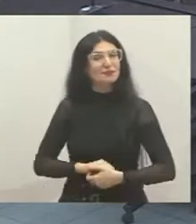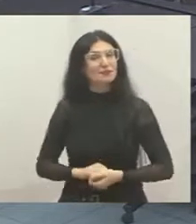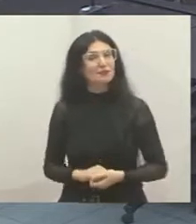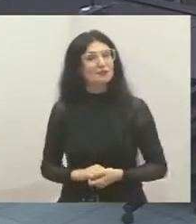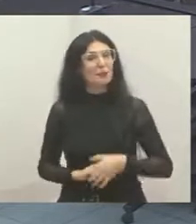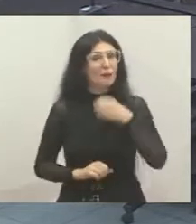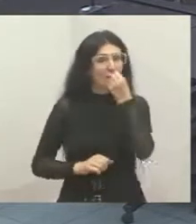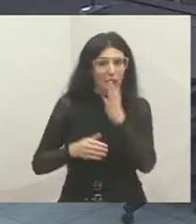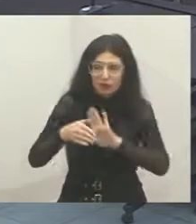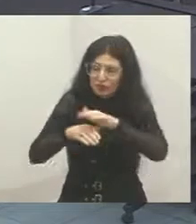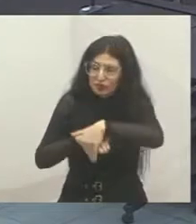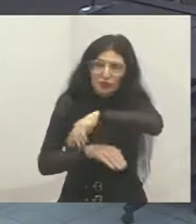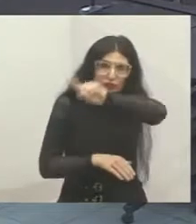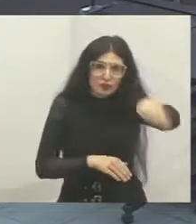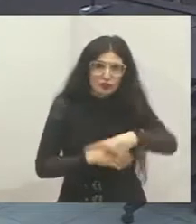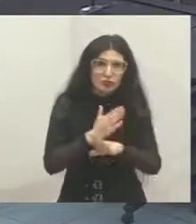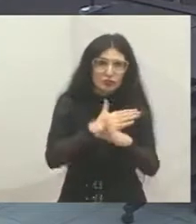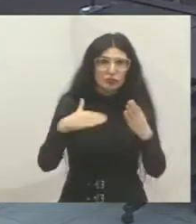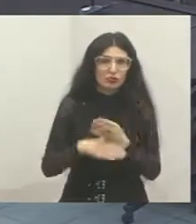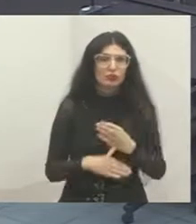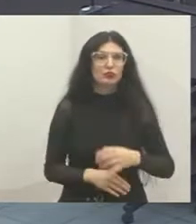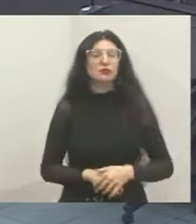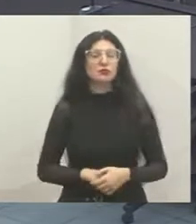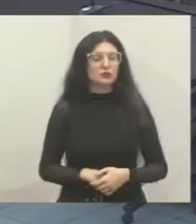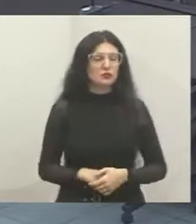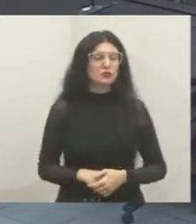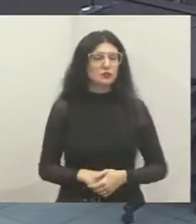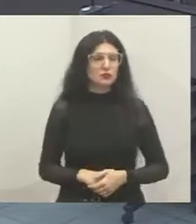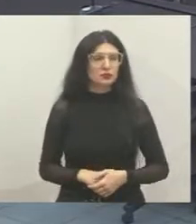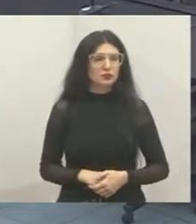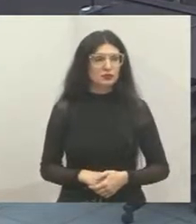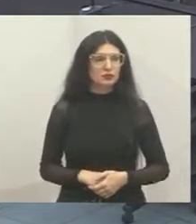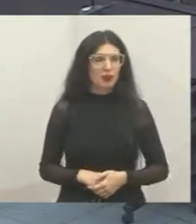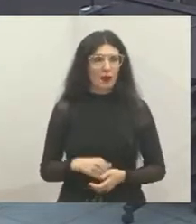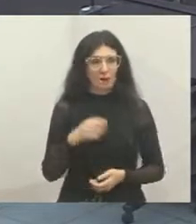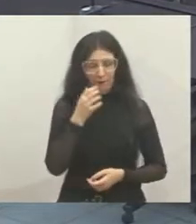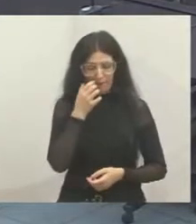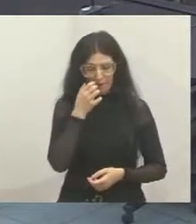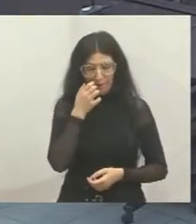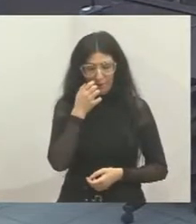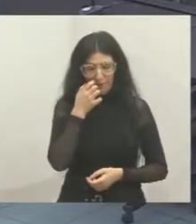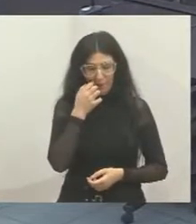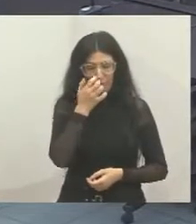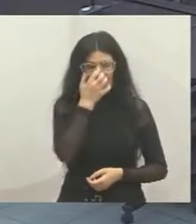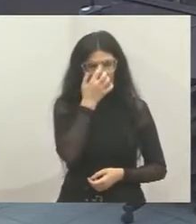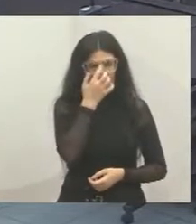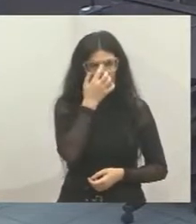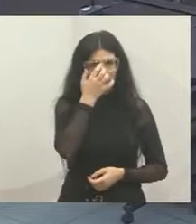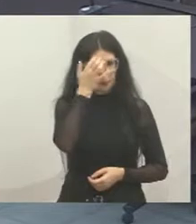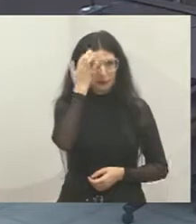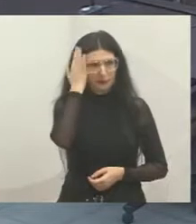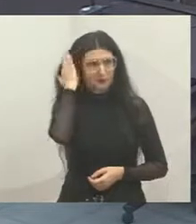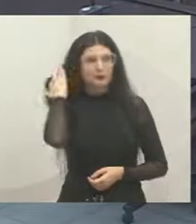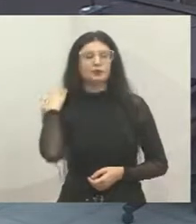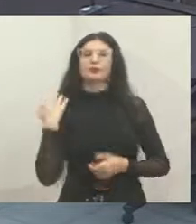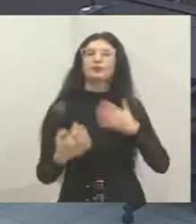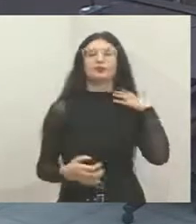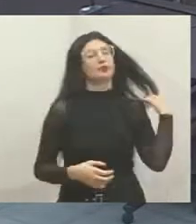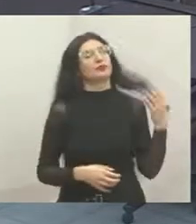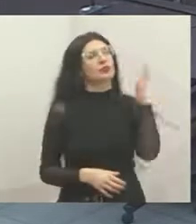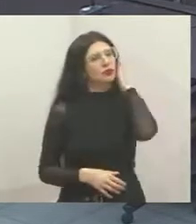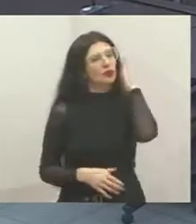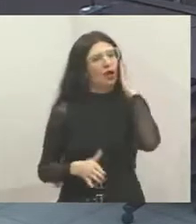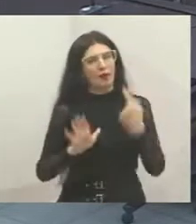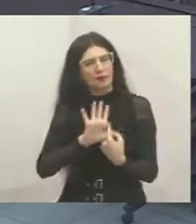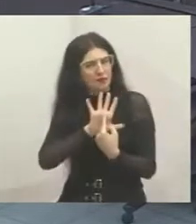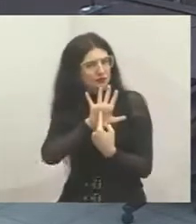Boa noite a todos. Boa noite. Mesmo a gente tendo a ciência que essa apresentação